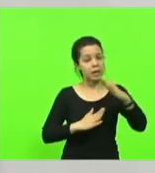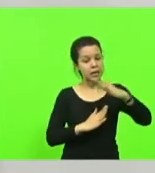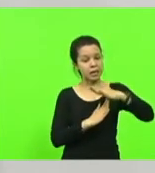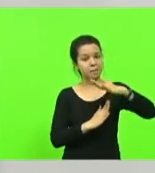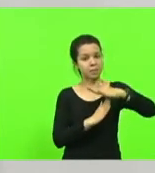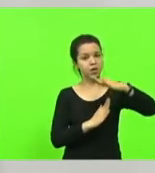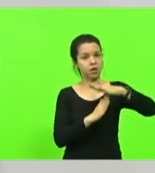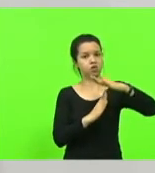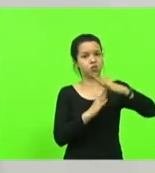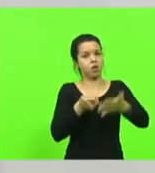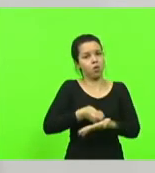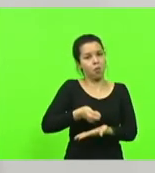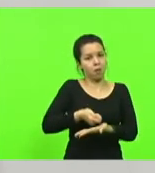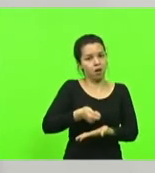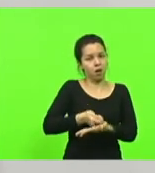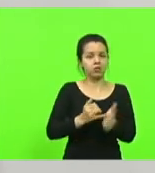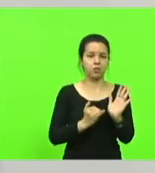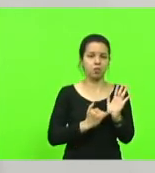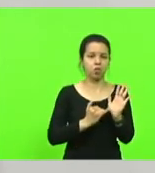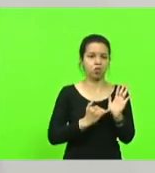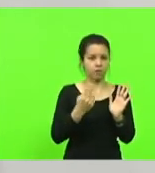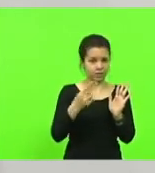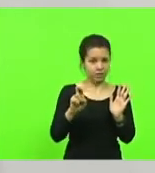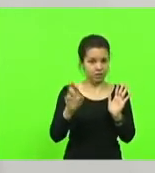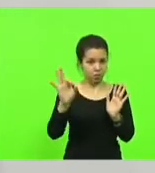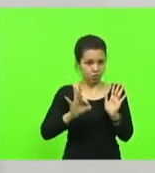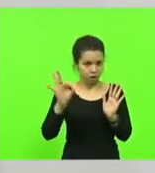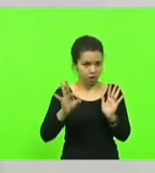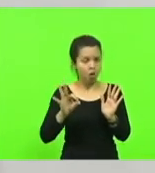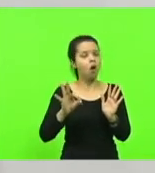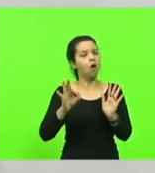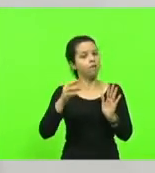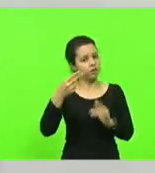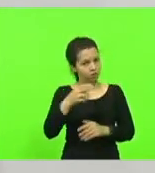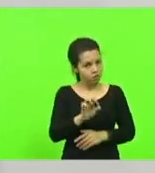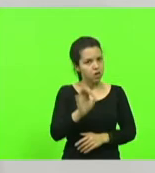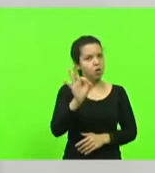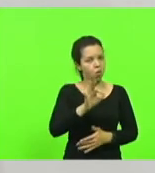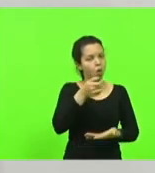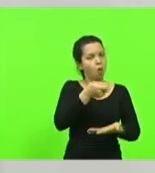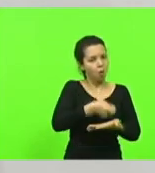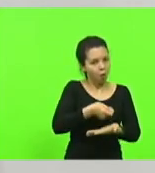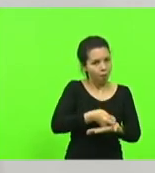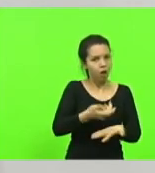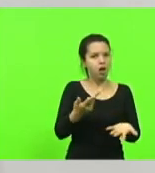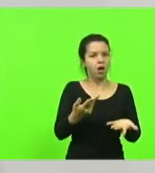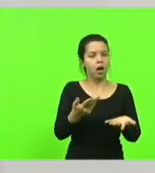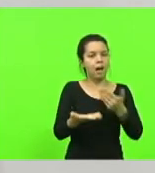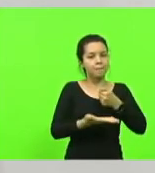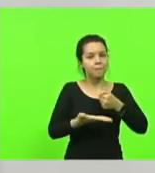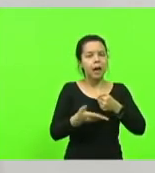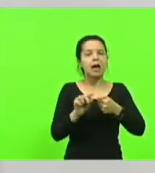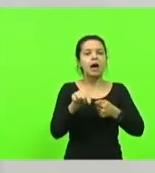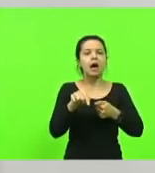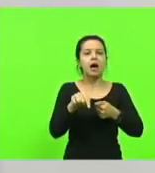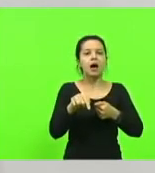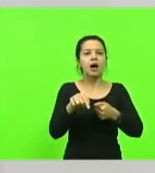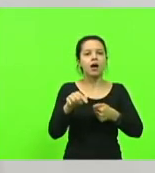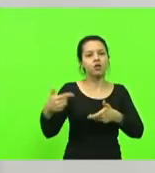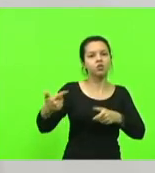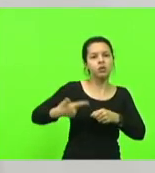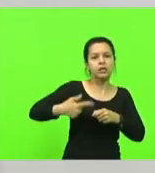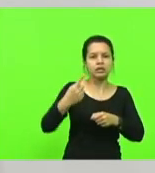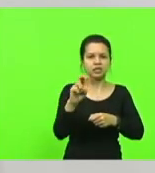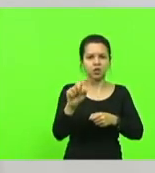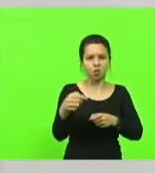desse imposto. Ah, é 25%? Vai cobrar 25%. Se a base da gasolina é 5,40, como tem essa